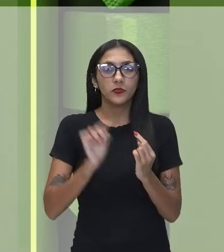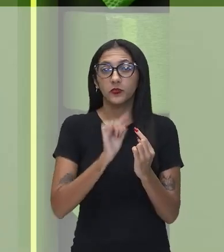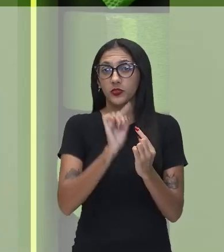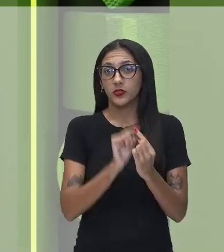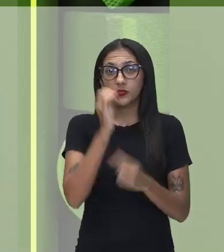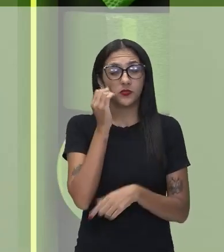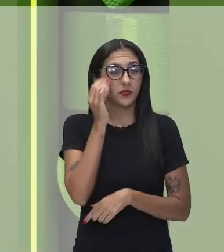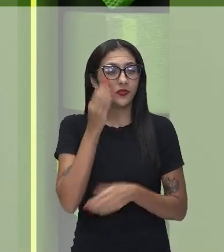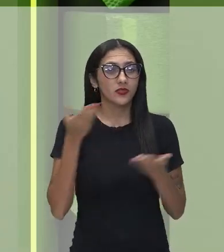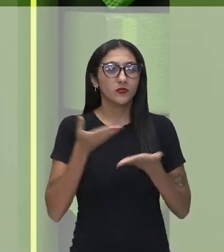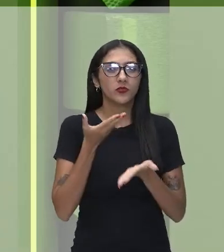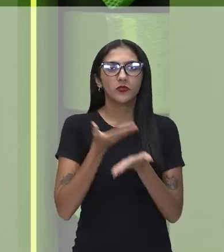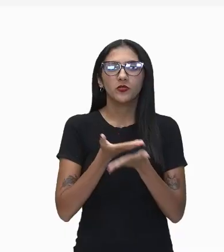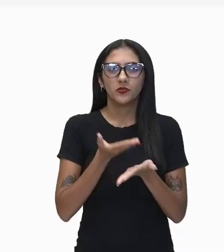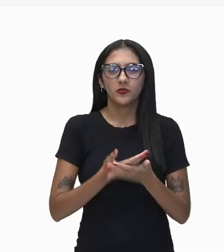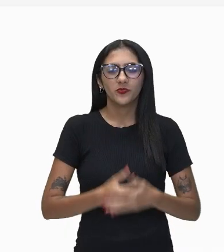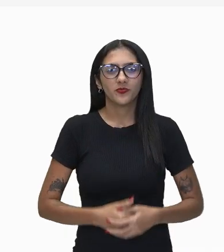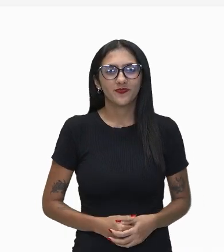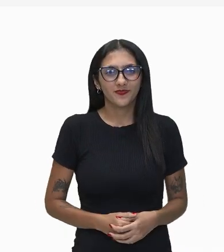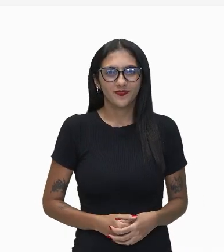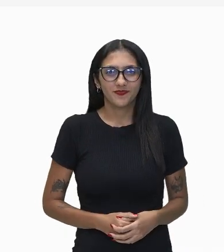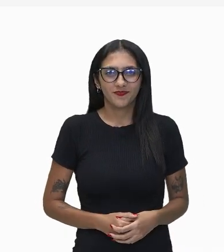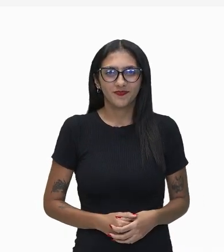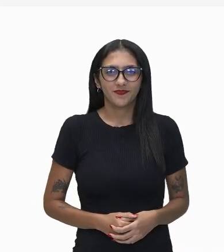de conhecimento da aula de hoje.